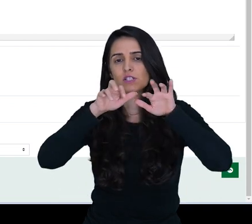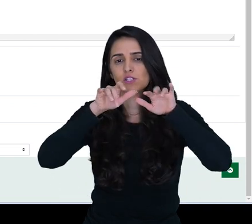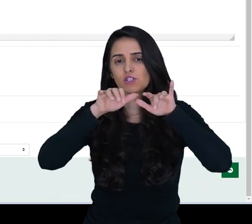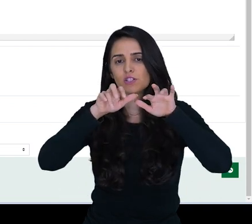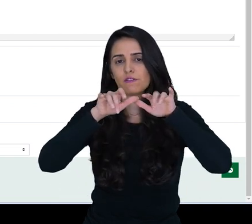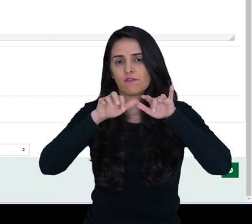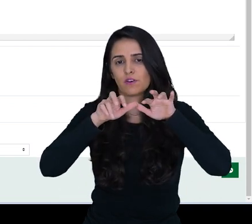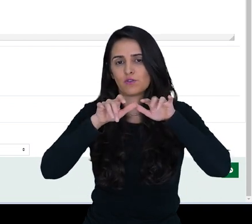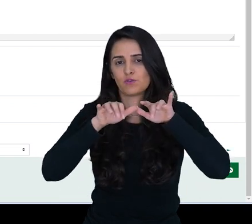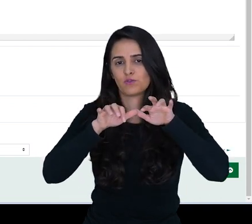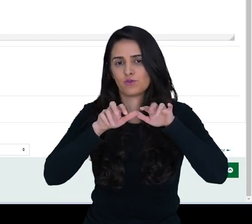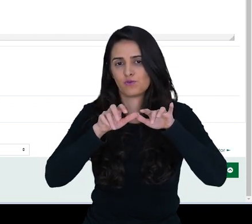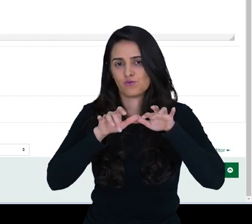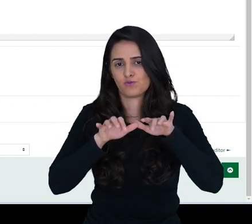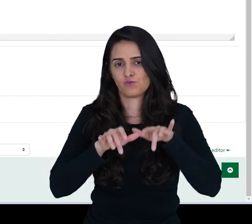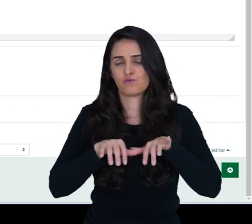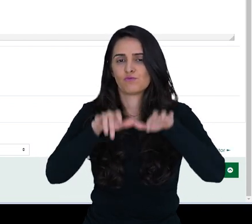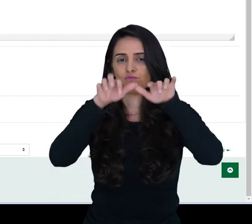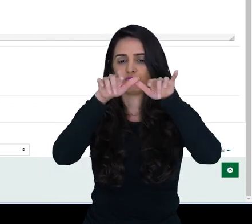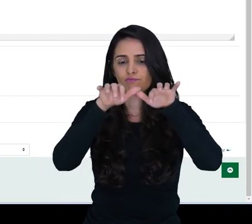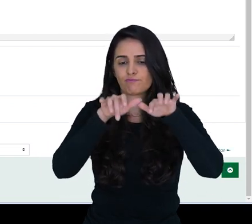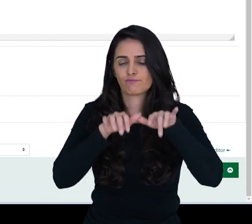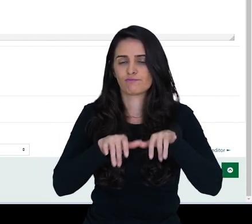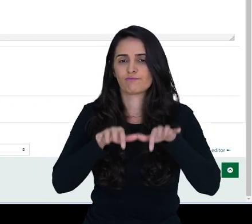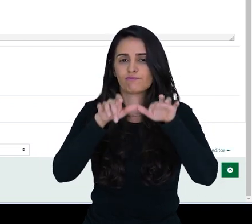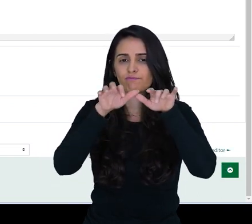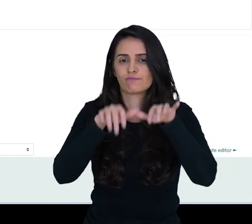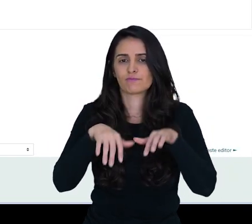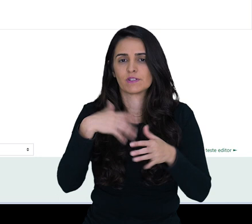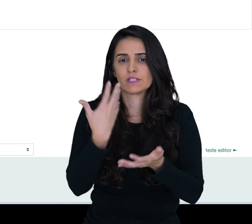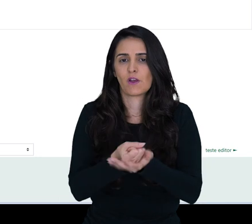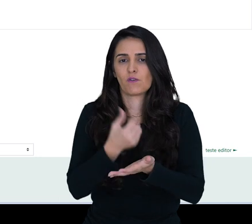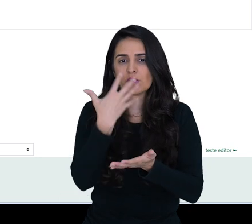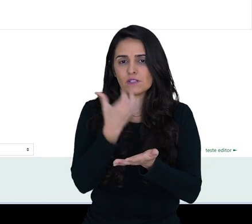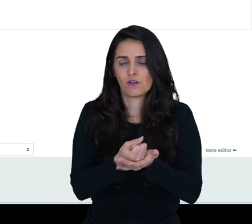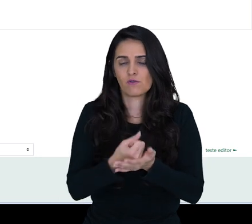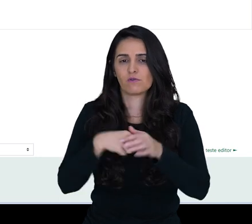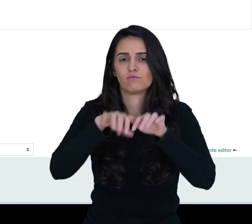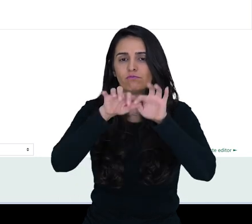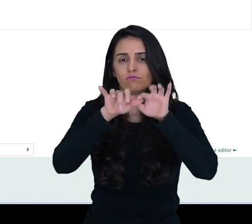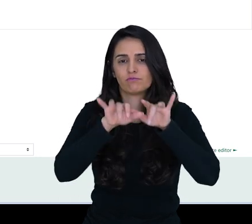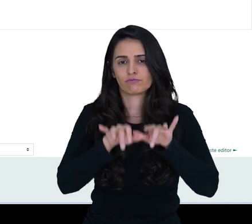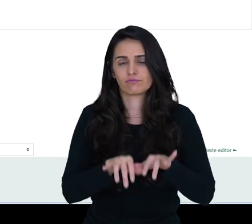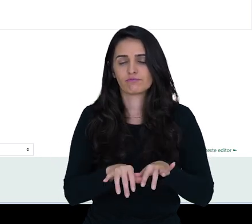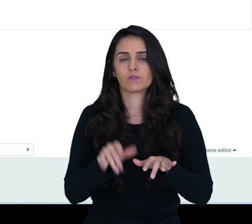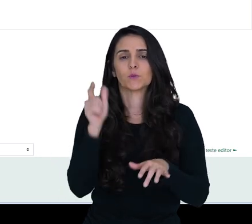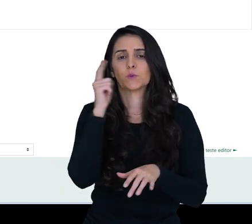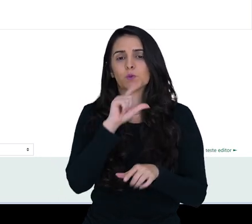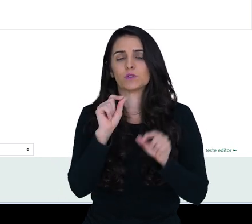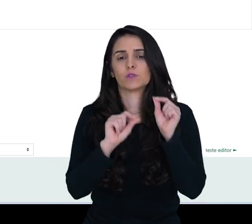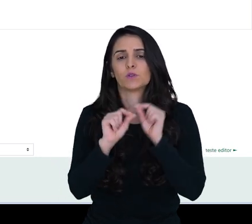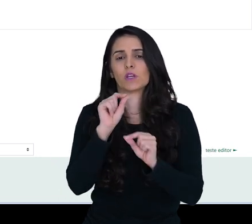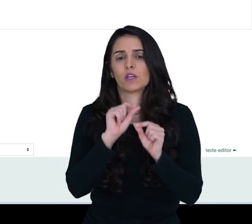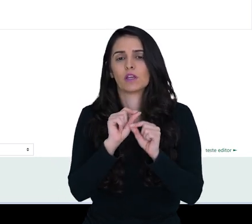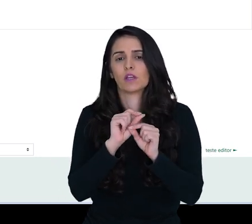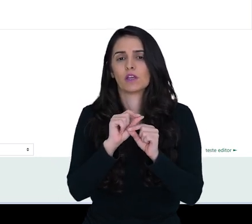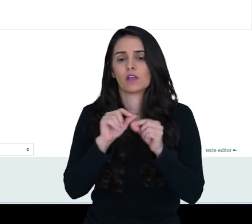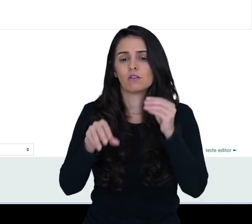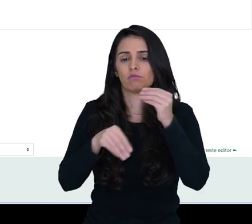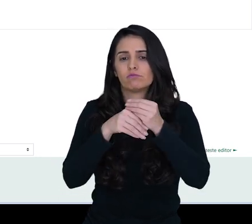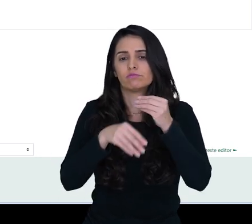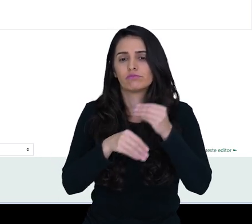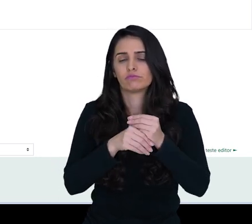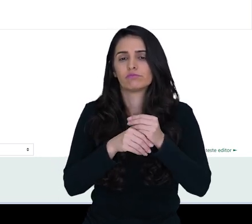aqui e vou salvando eu vou tendo então a formação